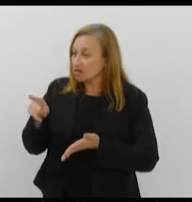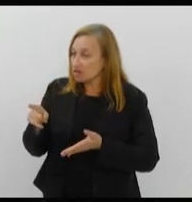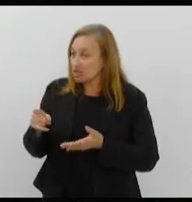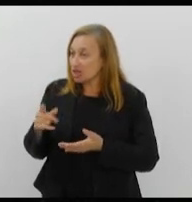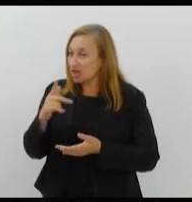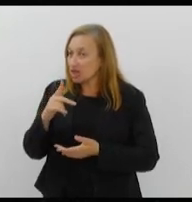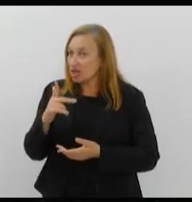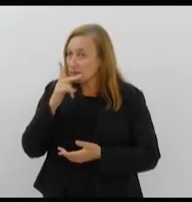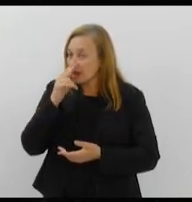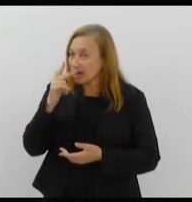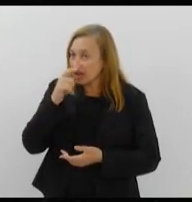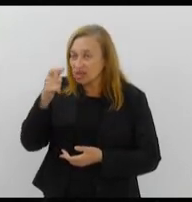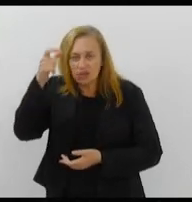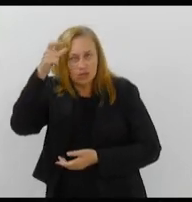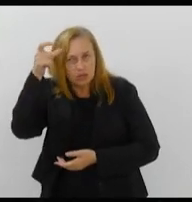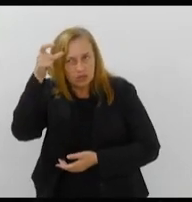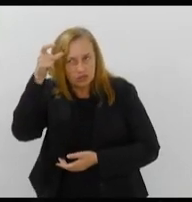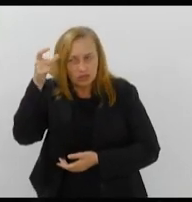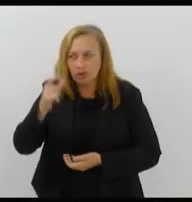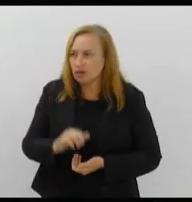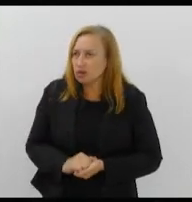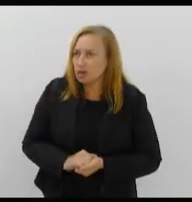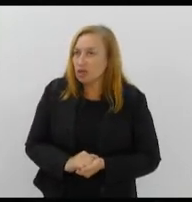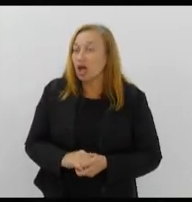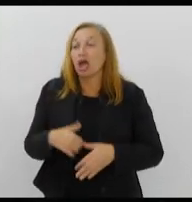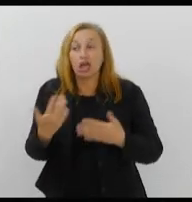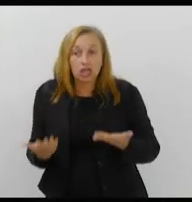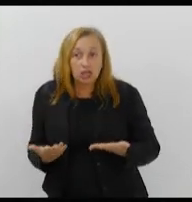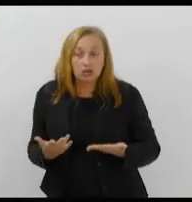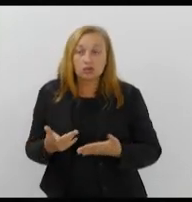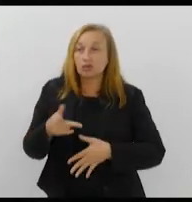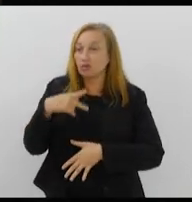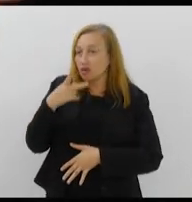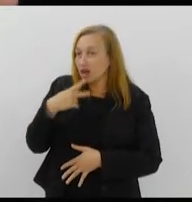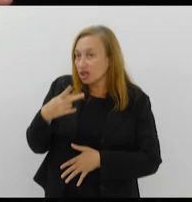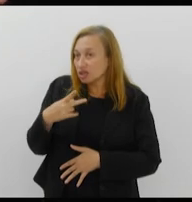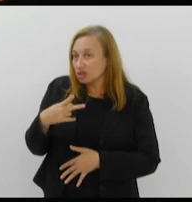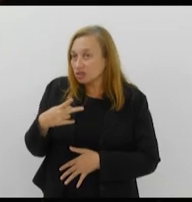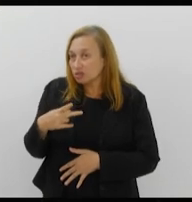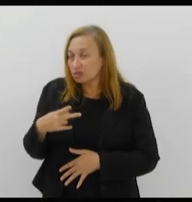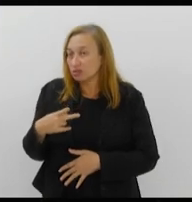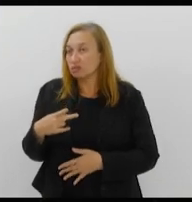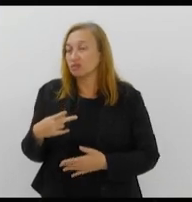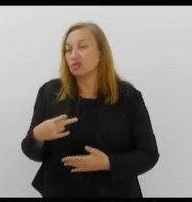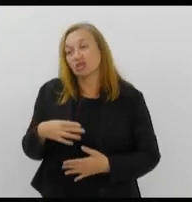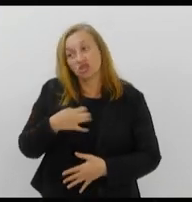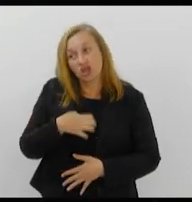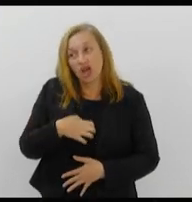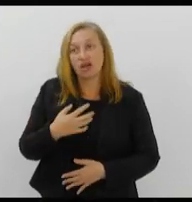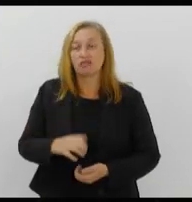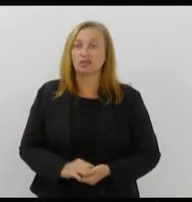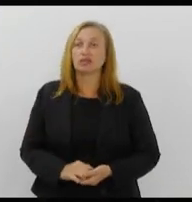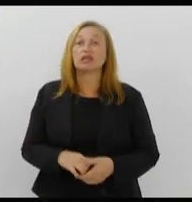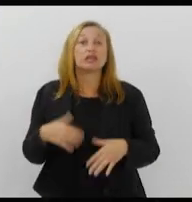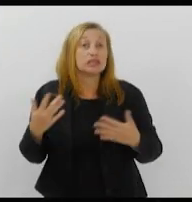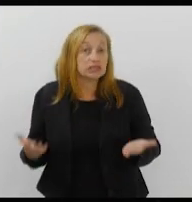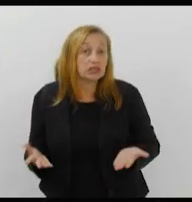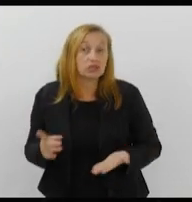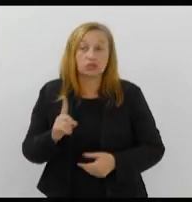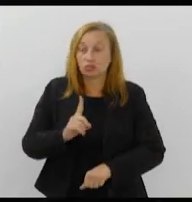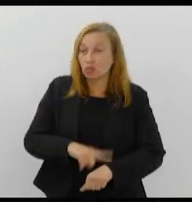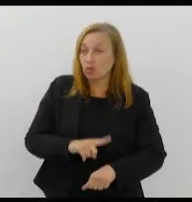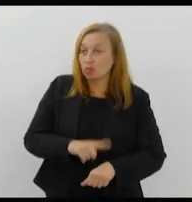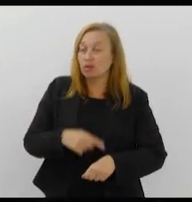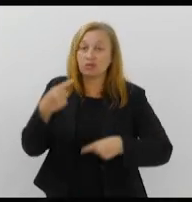é o capeta, é a coisa ruim. Então, eu estou proferindo um discurso de ódio. Então, na hora de